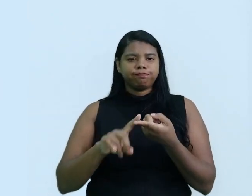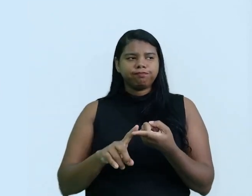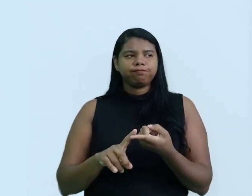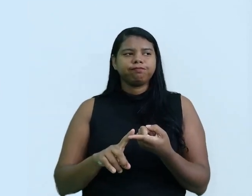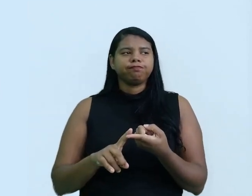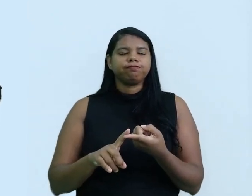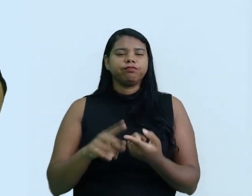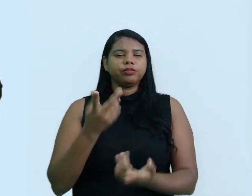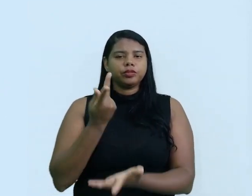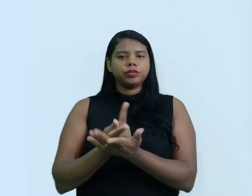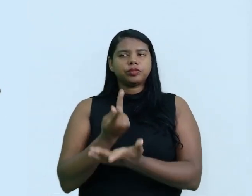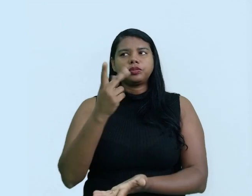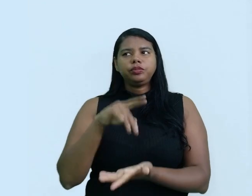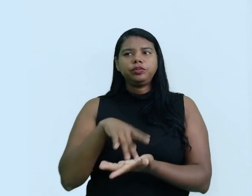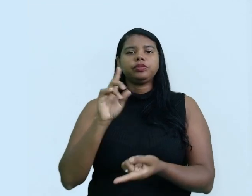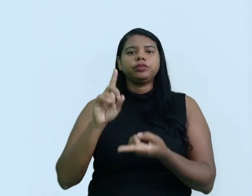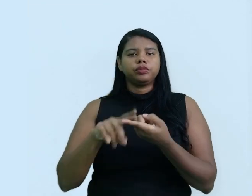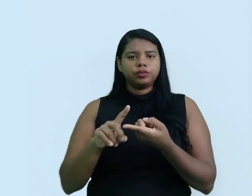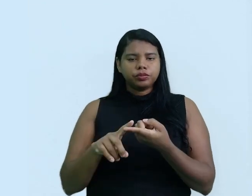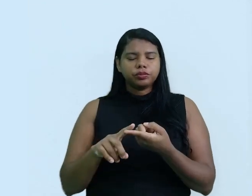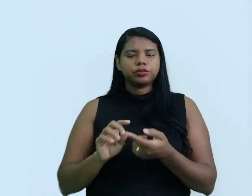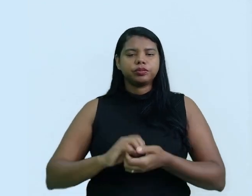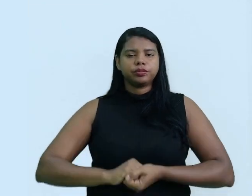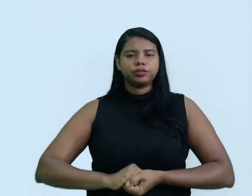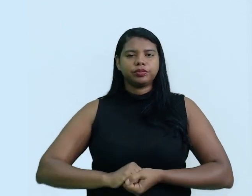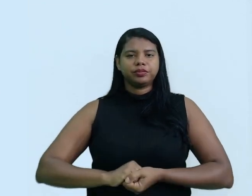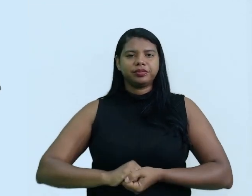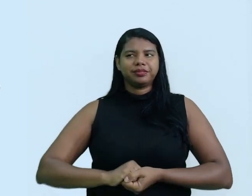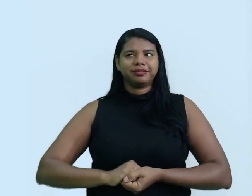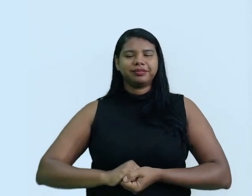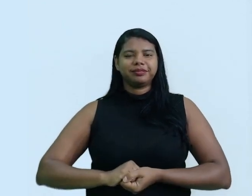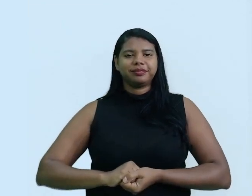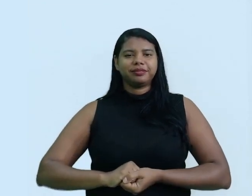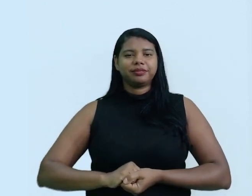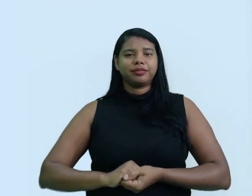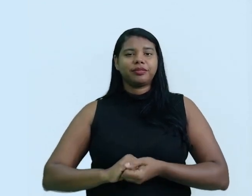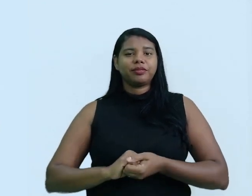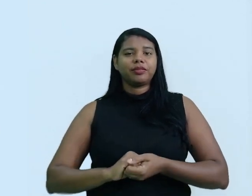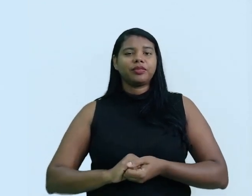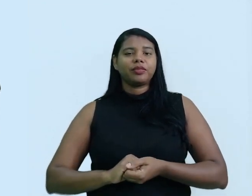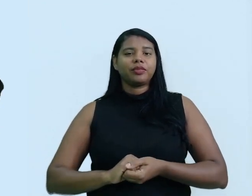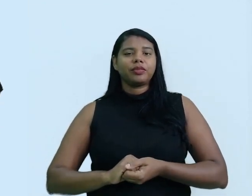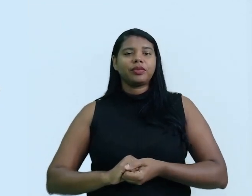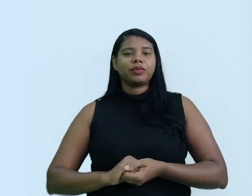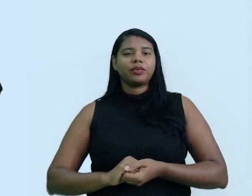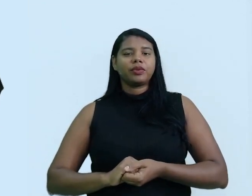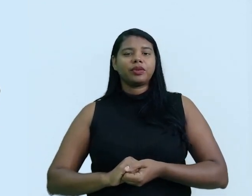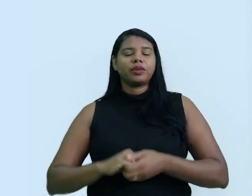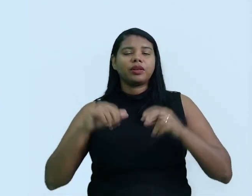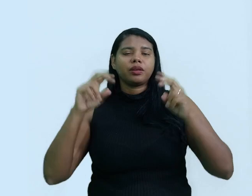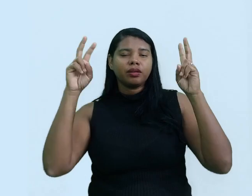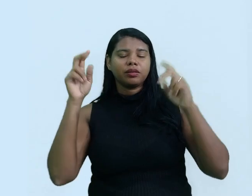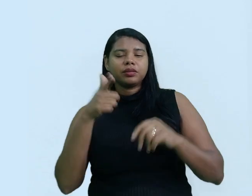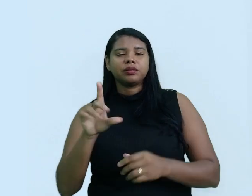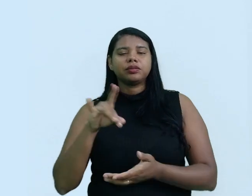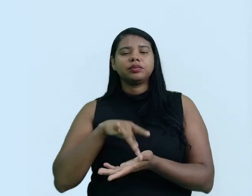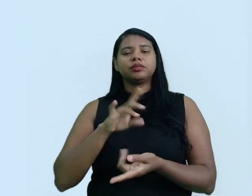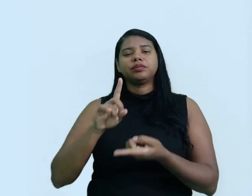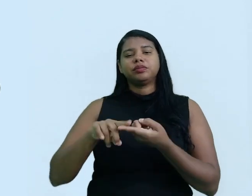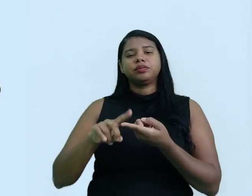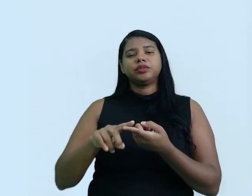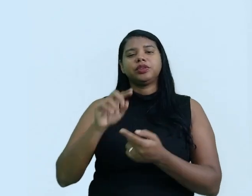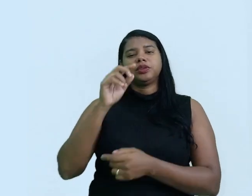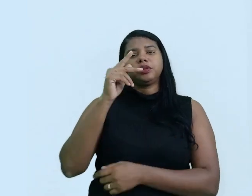serão gerados pela própria atividade em si. Um outro ponto, tá, que o PGR da atividade rural